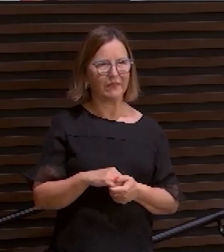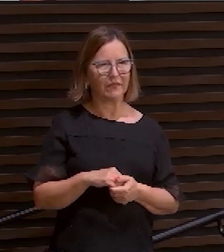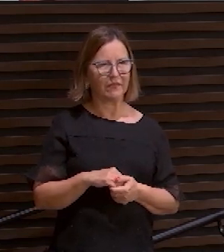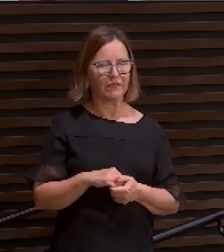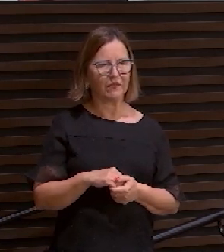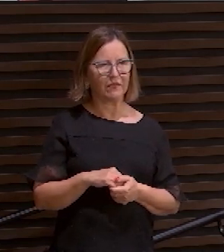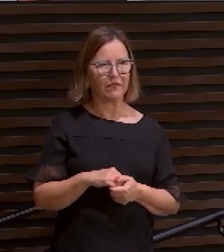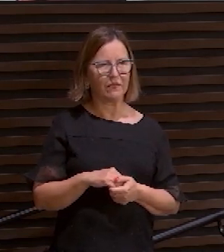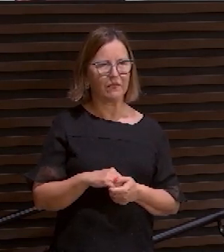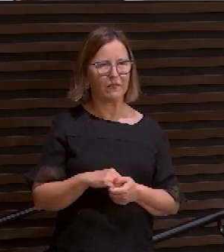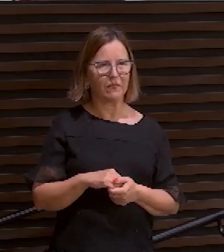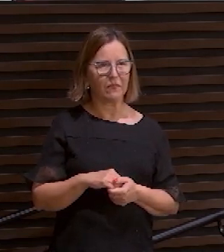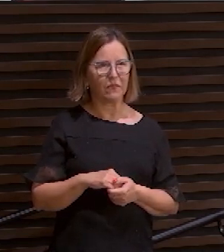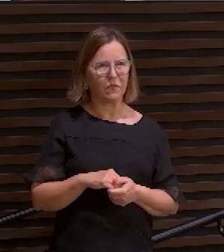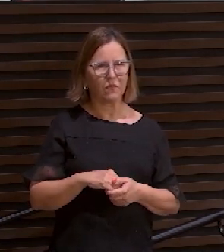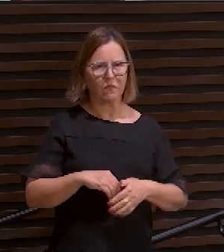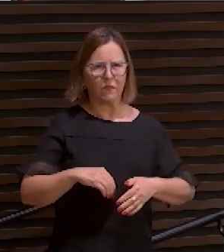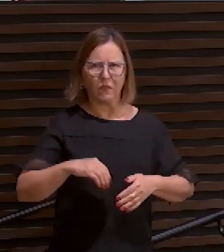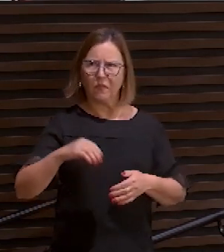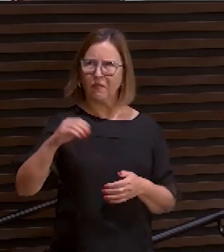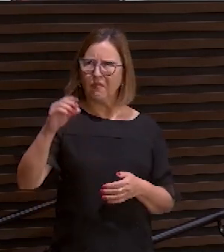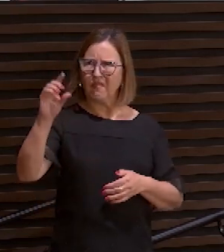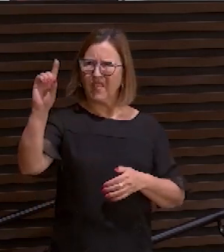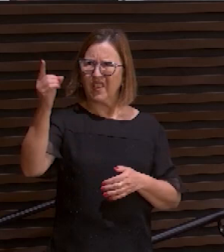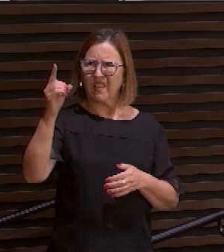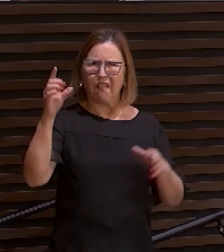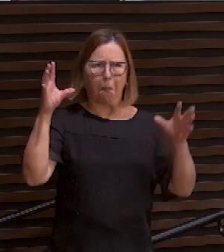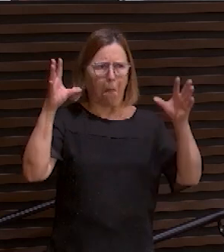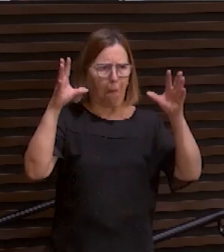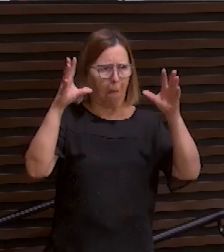entrou um negócio escuro assim.